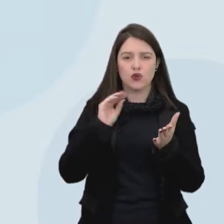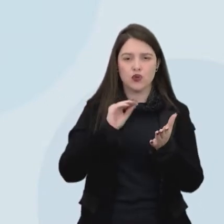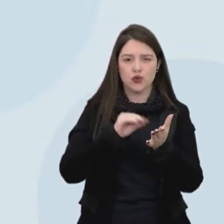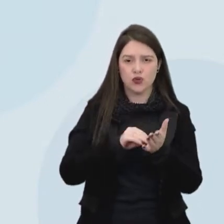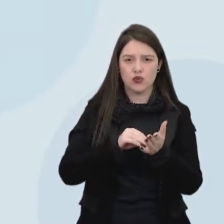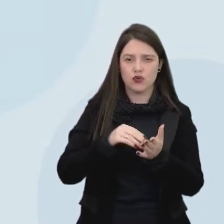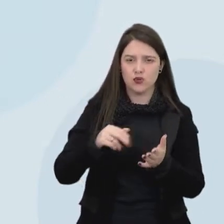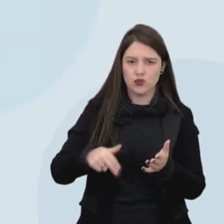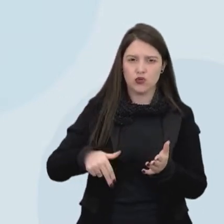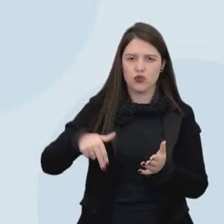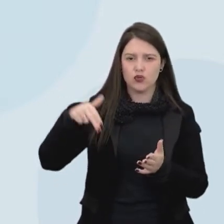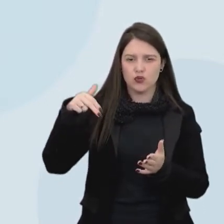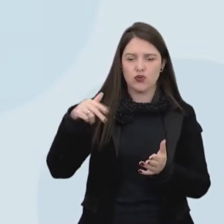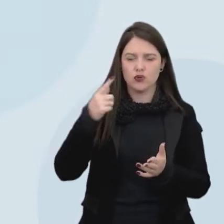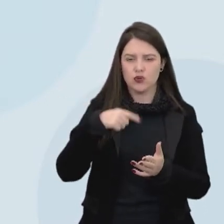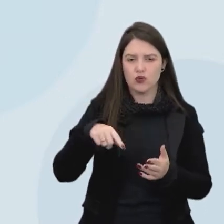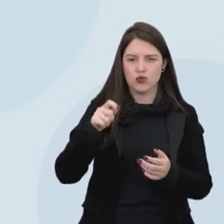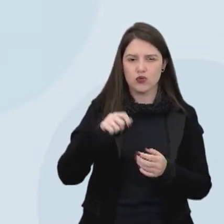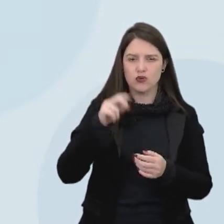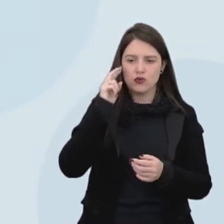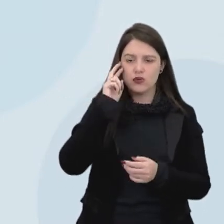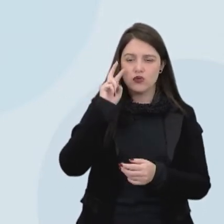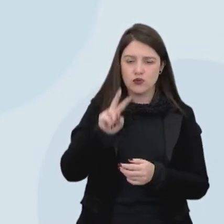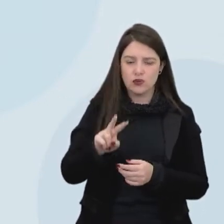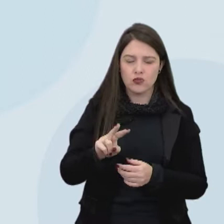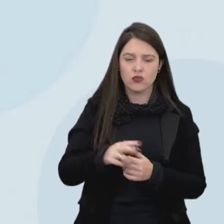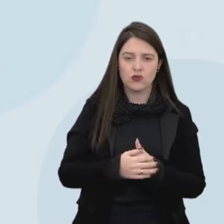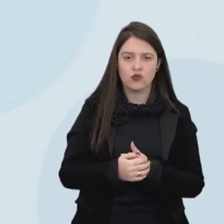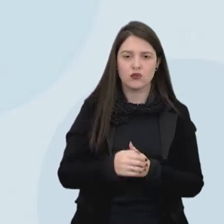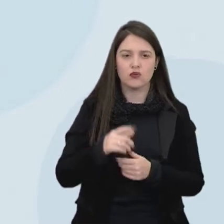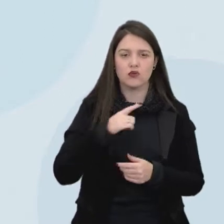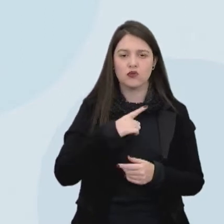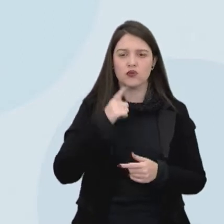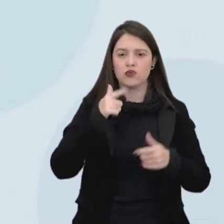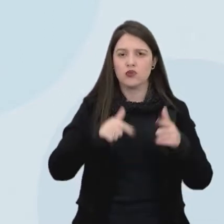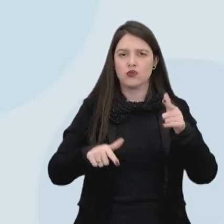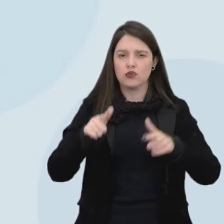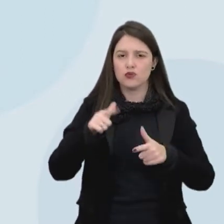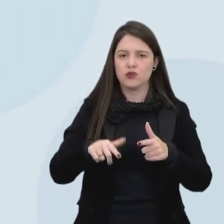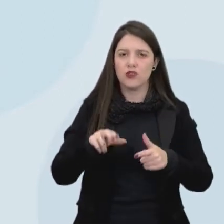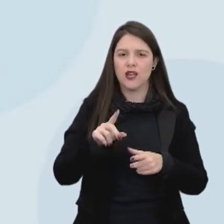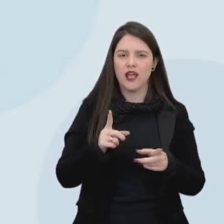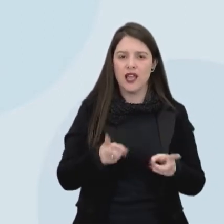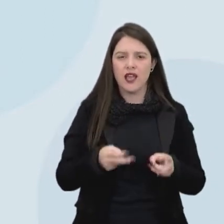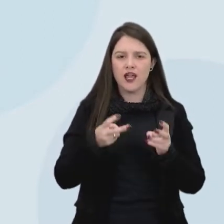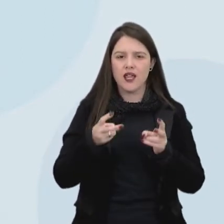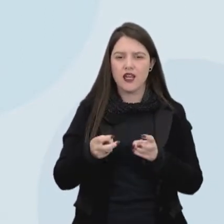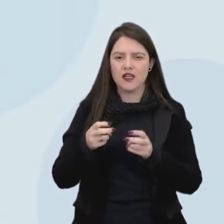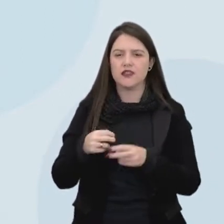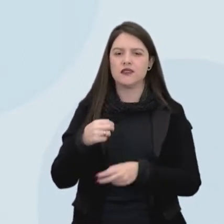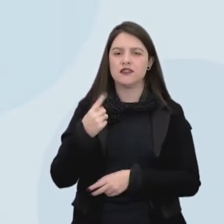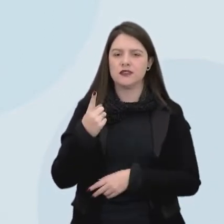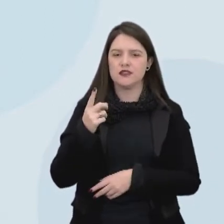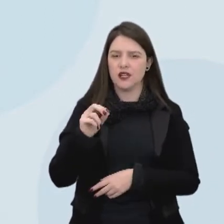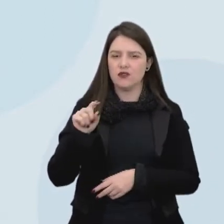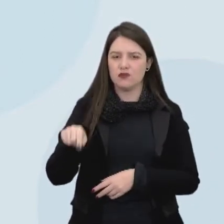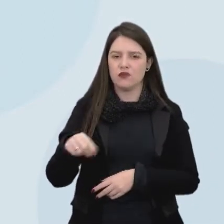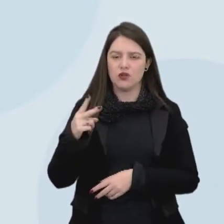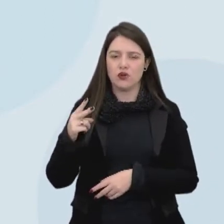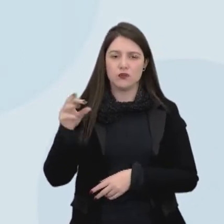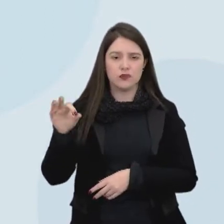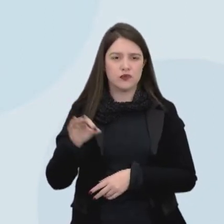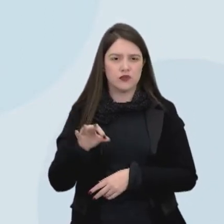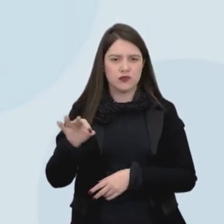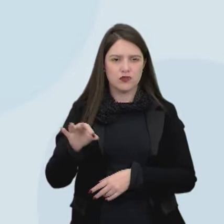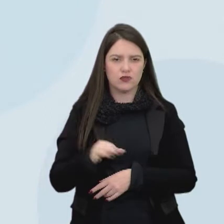norte, né, a maior porcentagem aí de rendimento vem de outros rendimentos, que é de 10,2%.